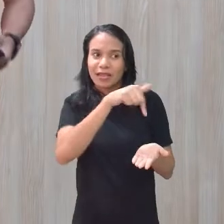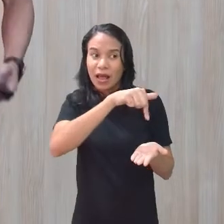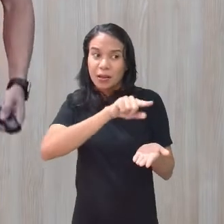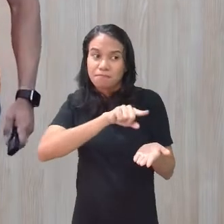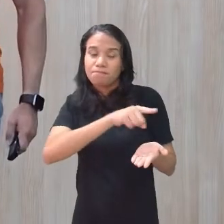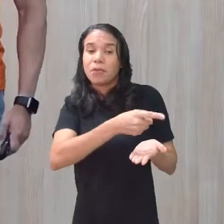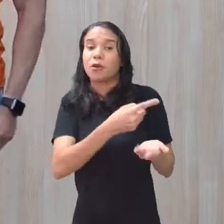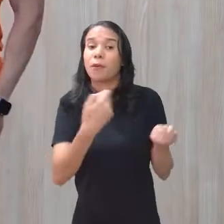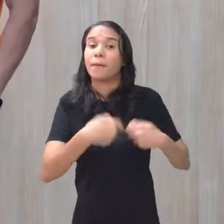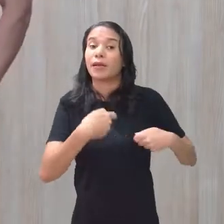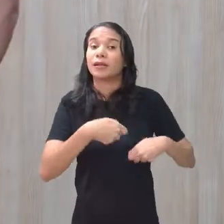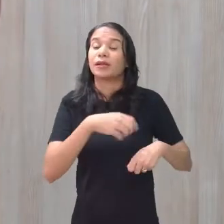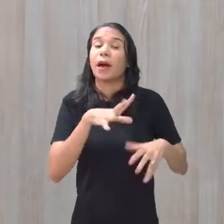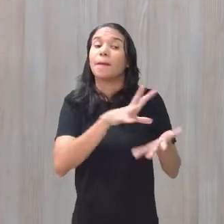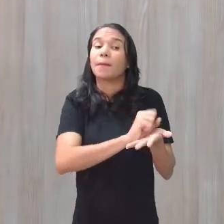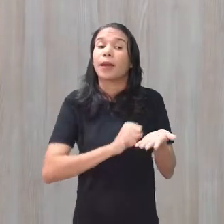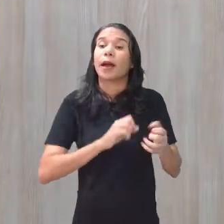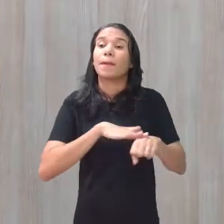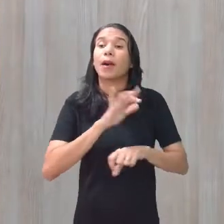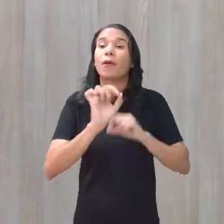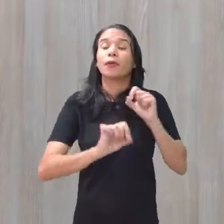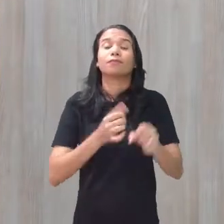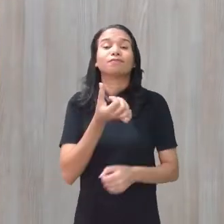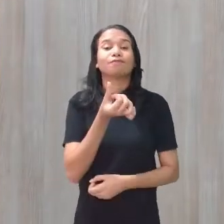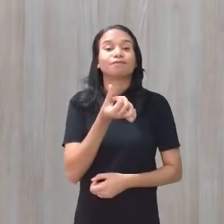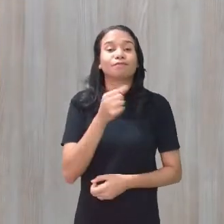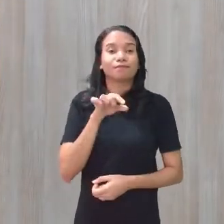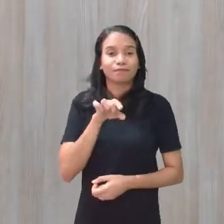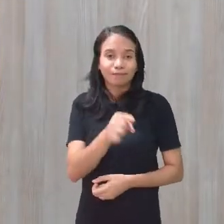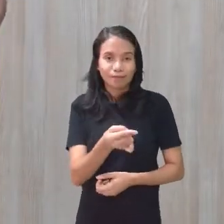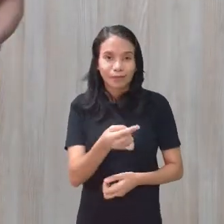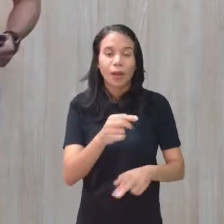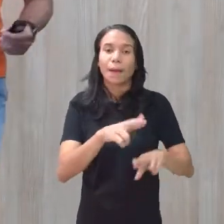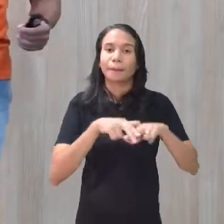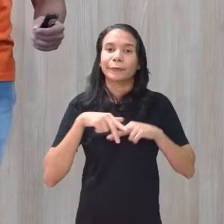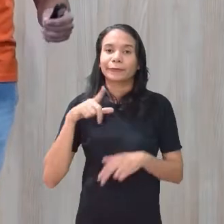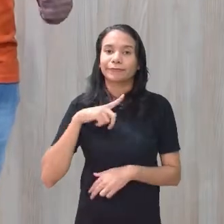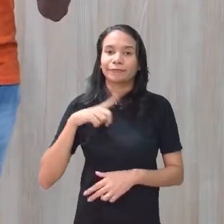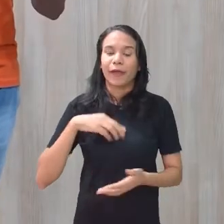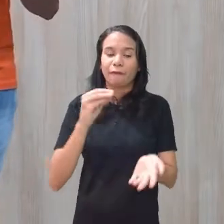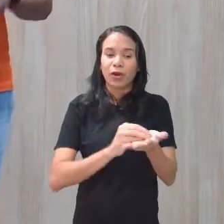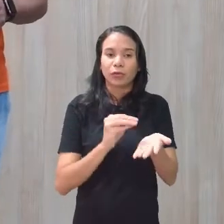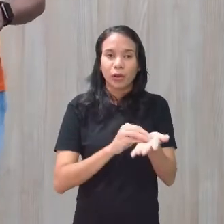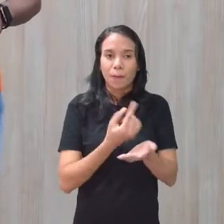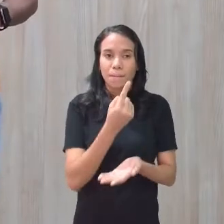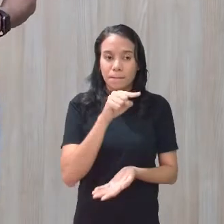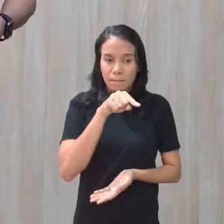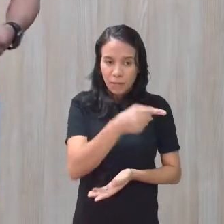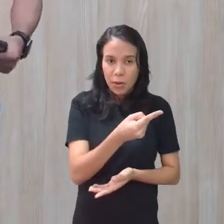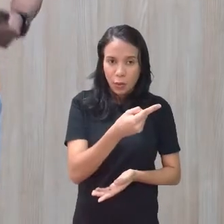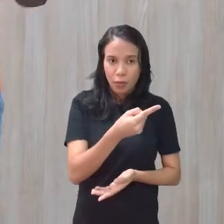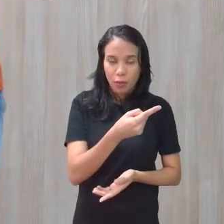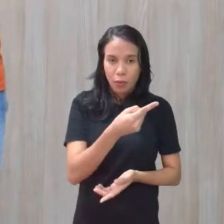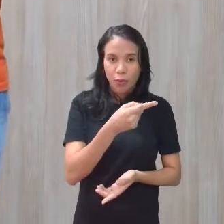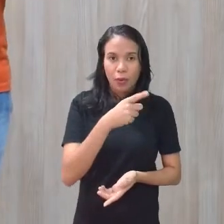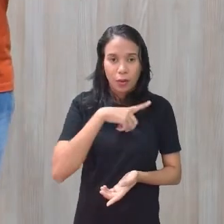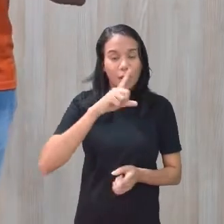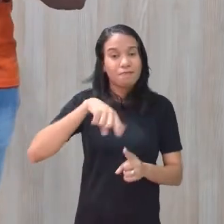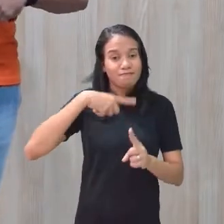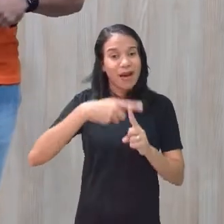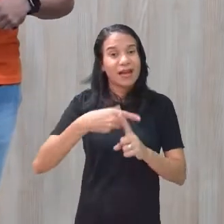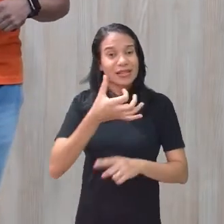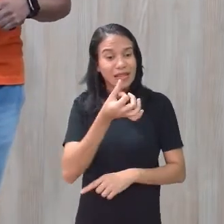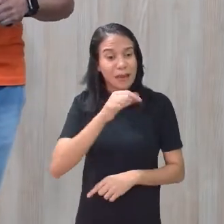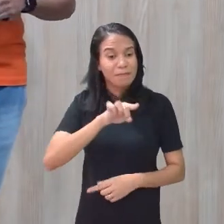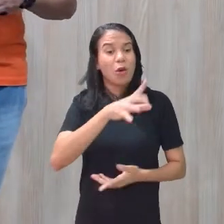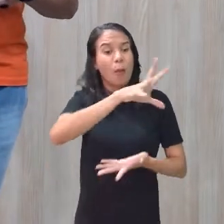no total, eu preciso dever mais quanto? 6.000. Então, eu tinha um saldo negativo de 1.000, retirei mais 6.000